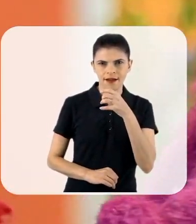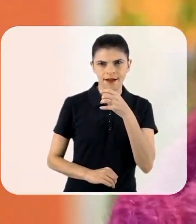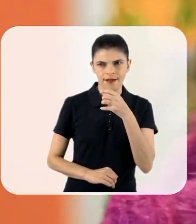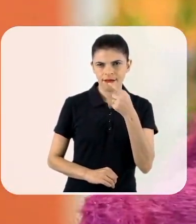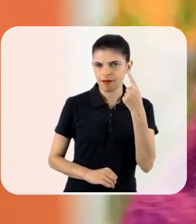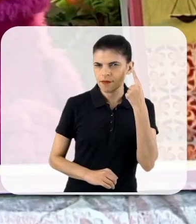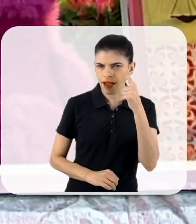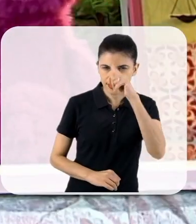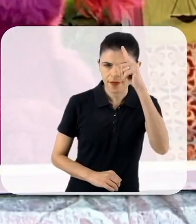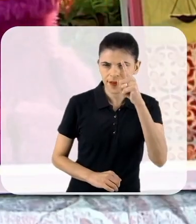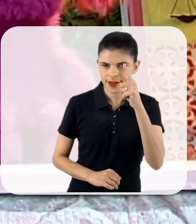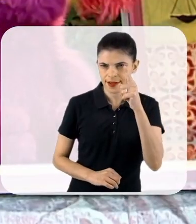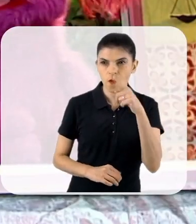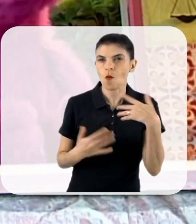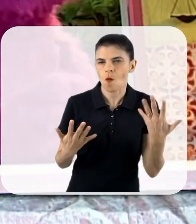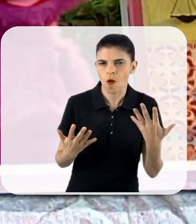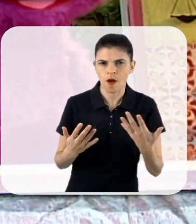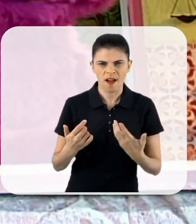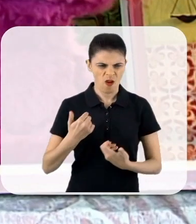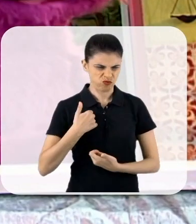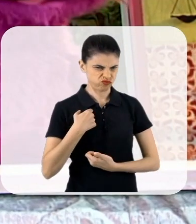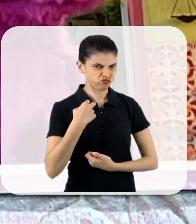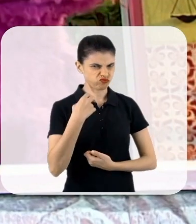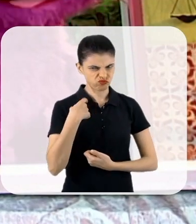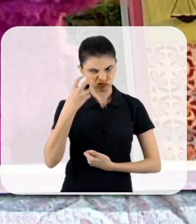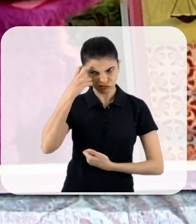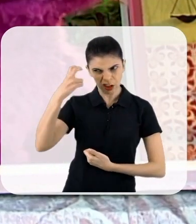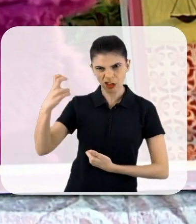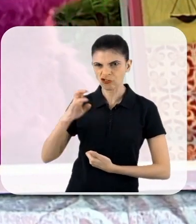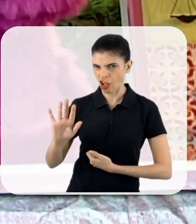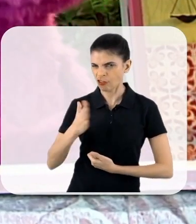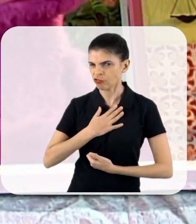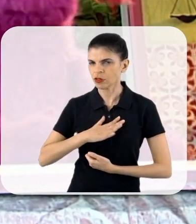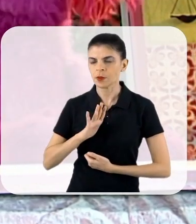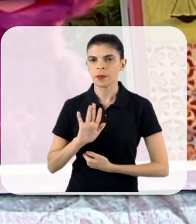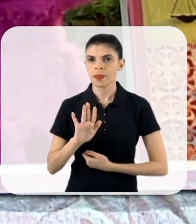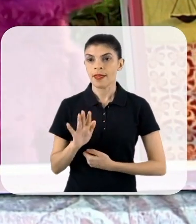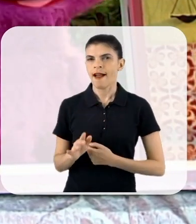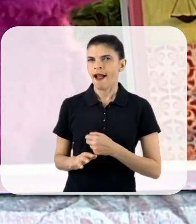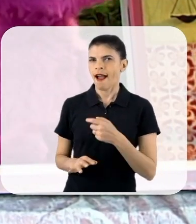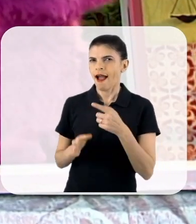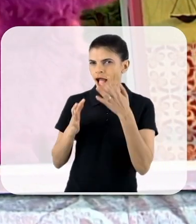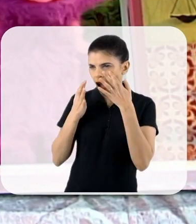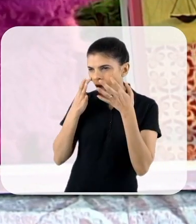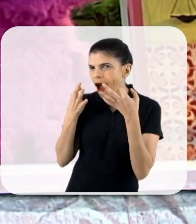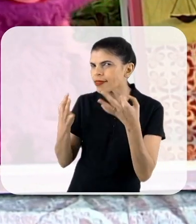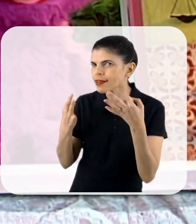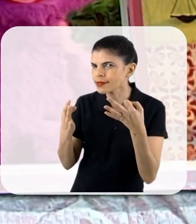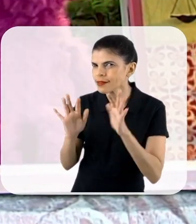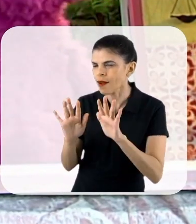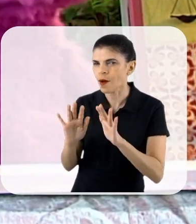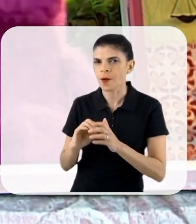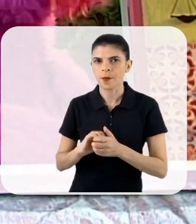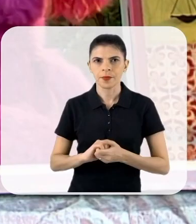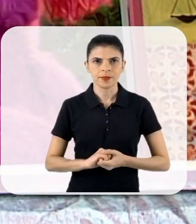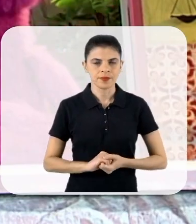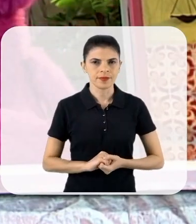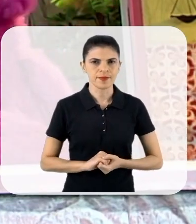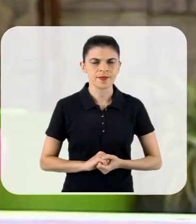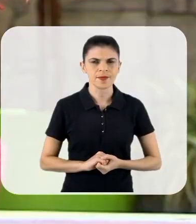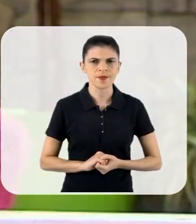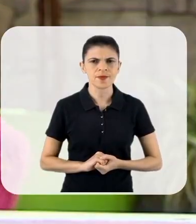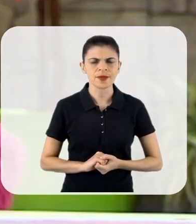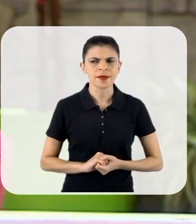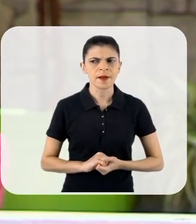que bicho é. Pode deixar, eu sou muito boa nisso. Preste atenção, pessoal.